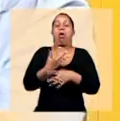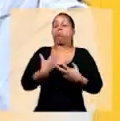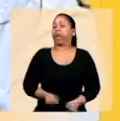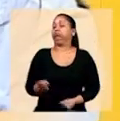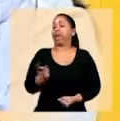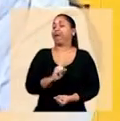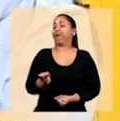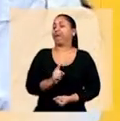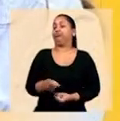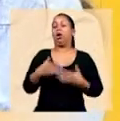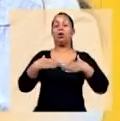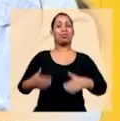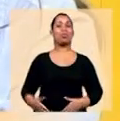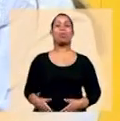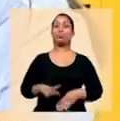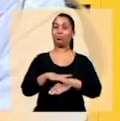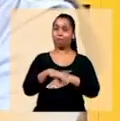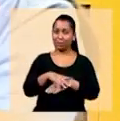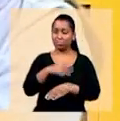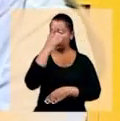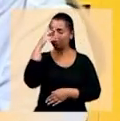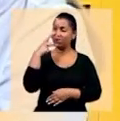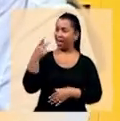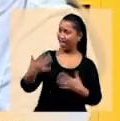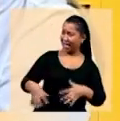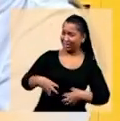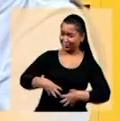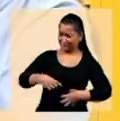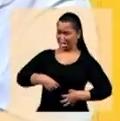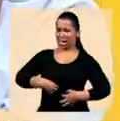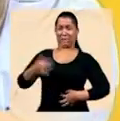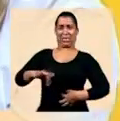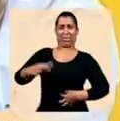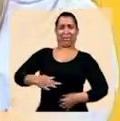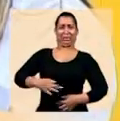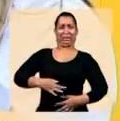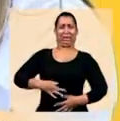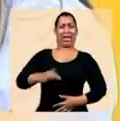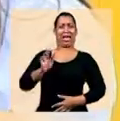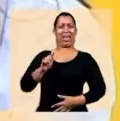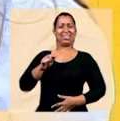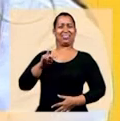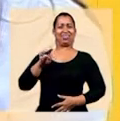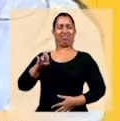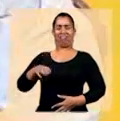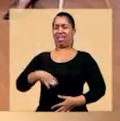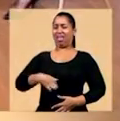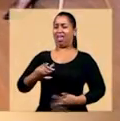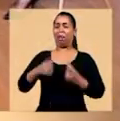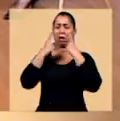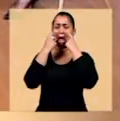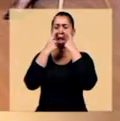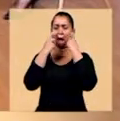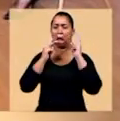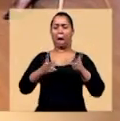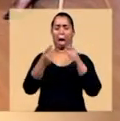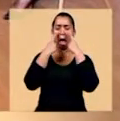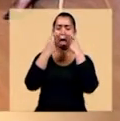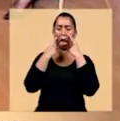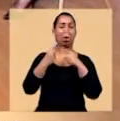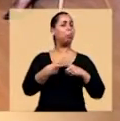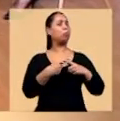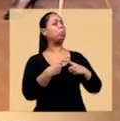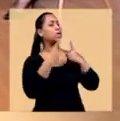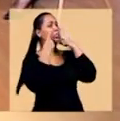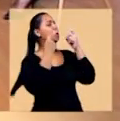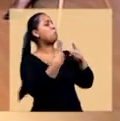tanto abalo, aí o físico fica doente. Eu já vi alguém, às vezes, falar assim, nossa, estou com uma gastrite nervosa. Isso, né? Ou então, chora o tempo inteiro. Mas por que você